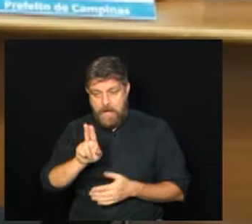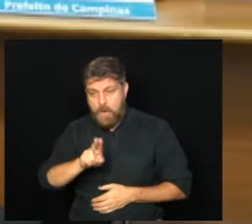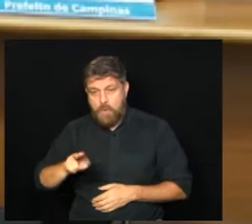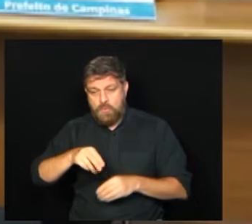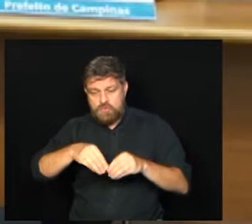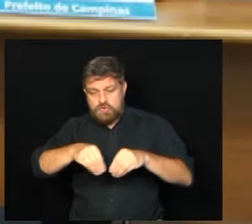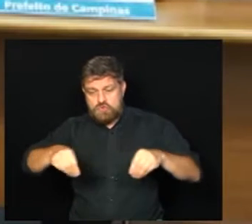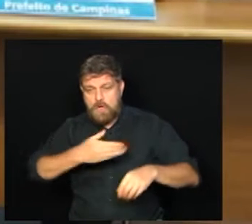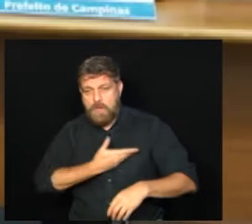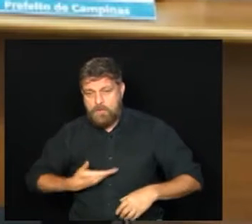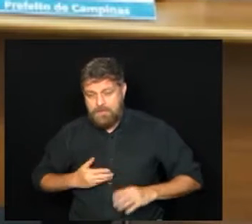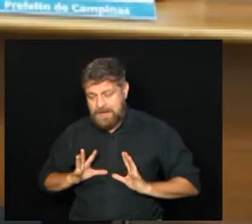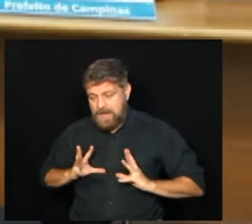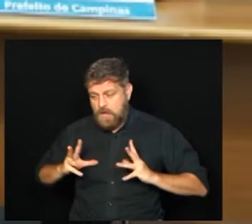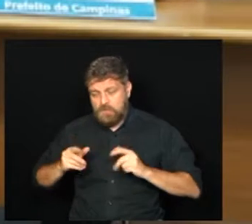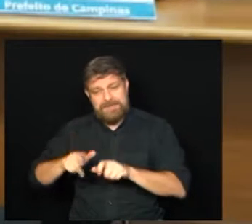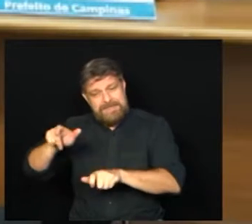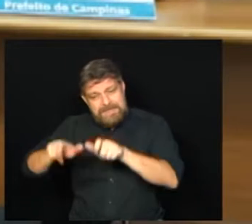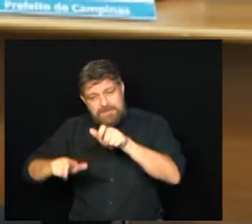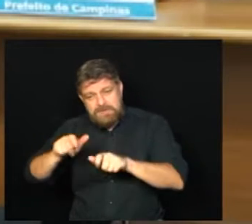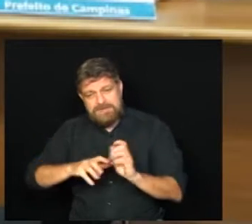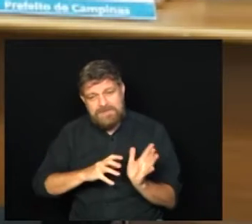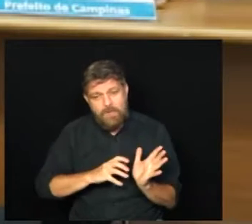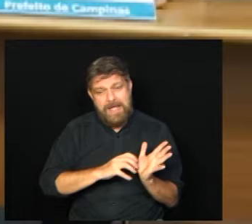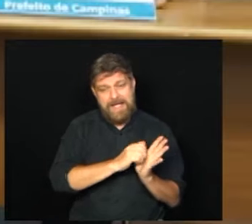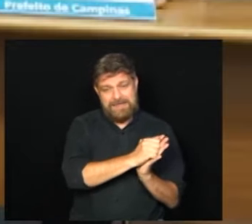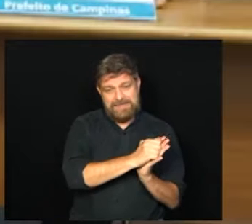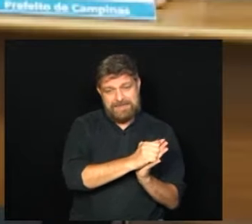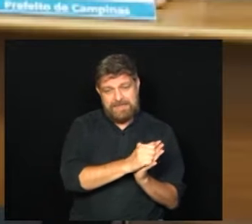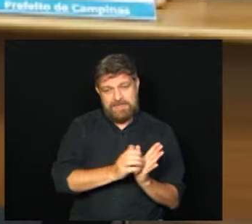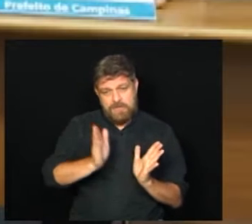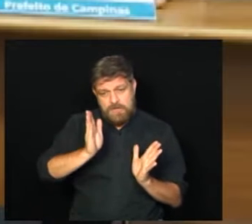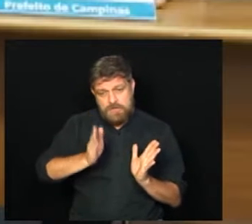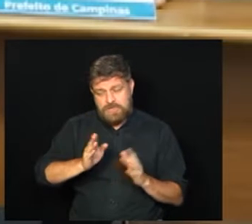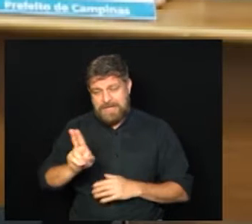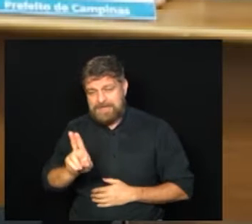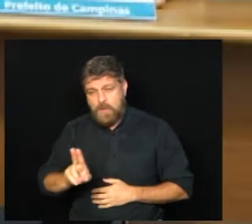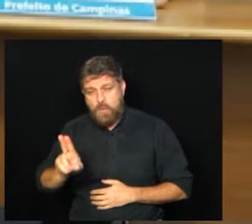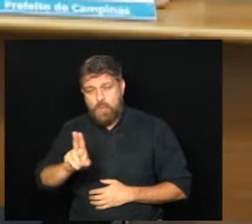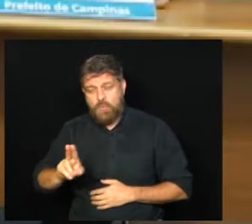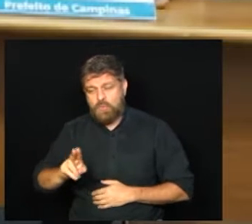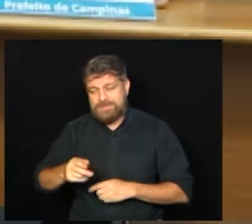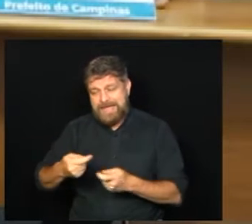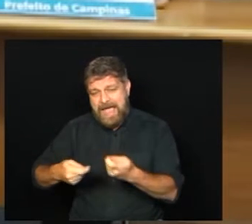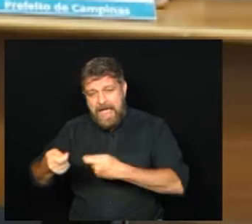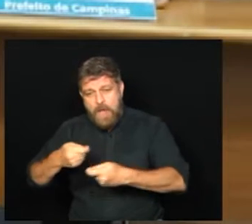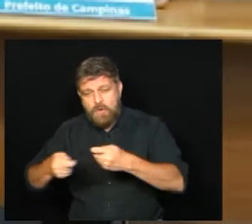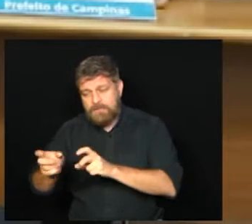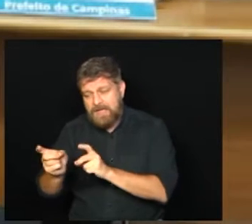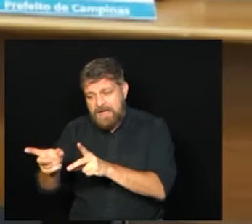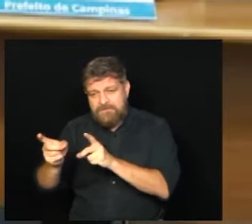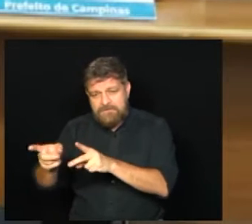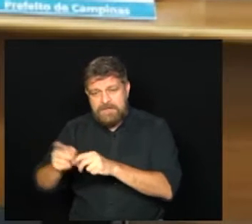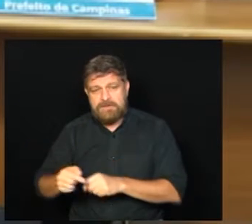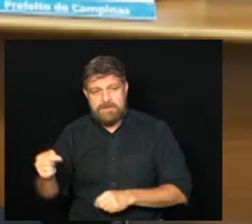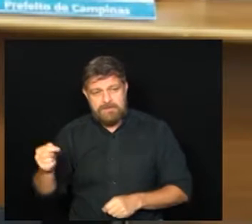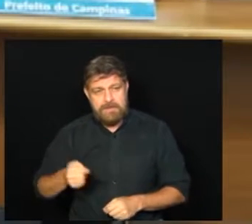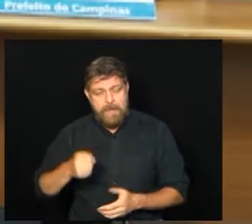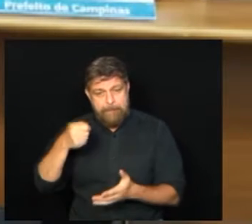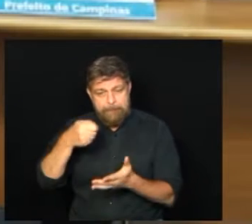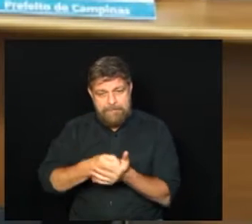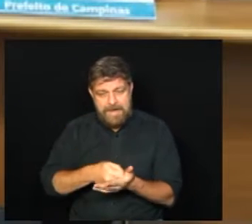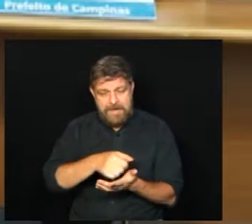todos os permissionários, todos aqueles que estão cadastrados para desenvolver atividades econômicas sobre o solo público e que pagam a